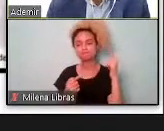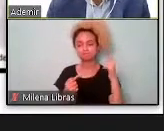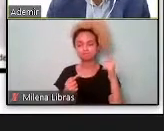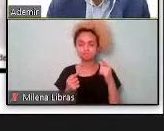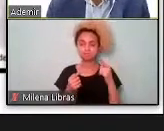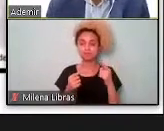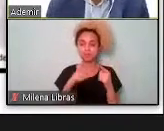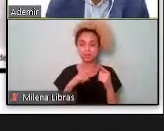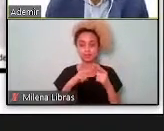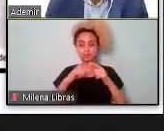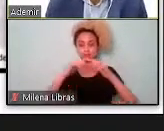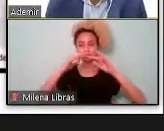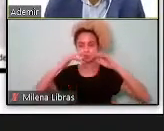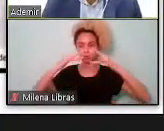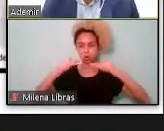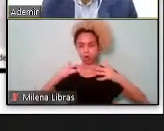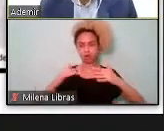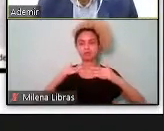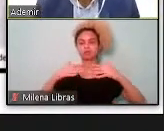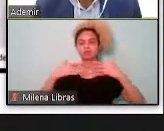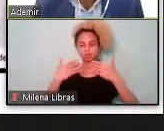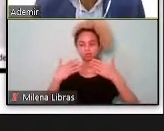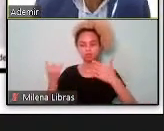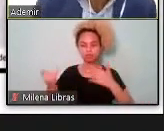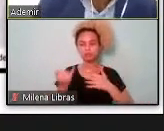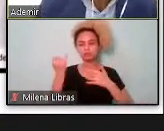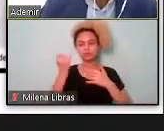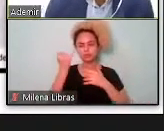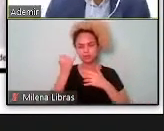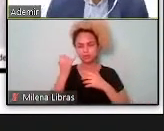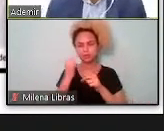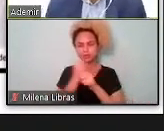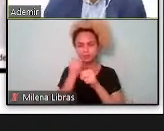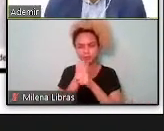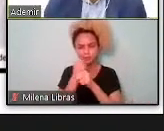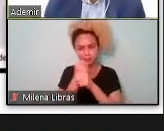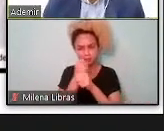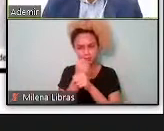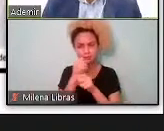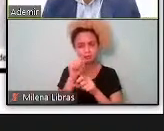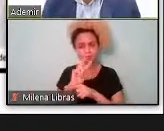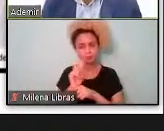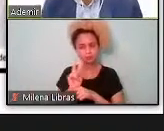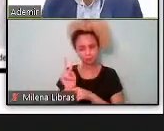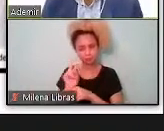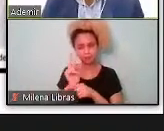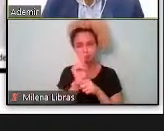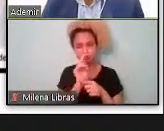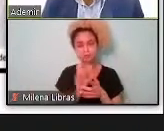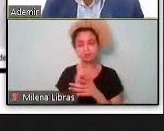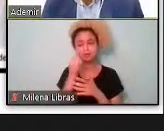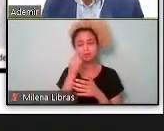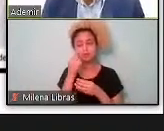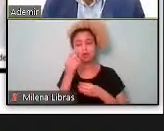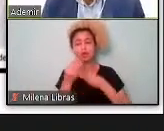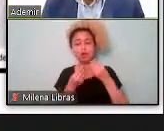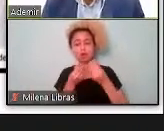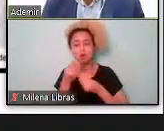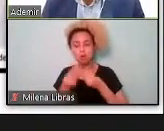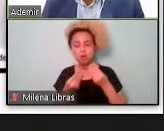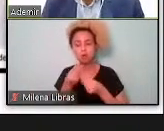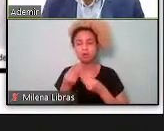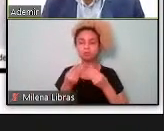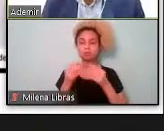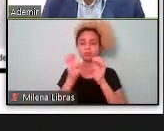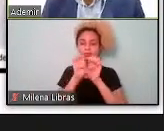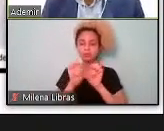o telhado. Então, a importância de uma reforma, de uma intervenção, é buscar ver as condições, né, da